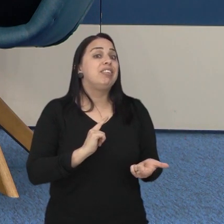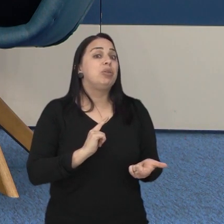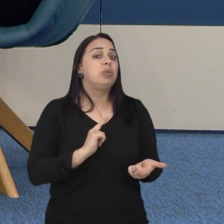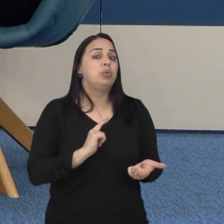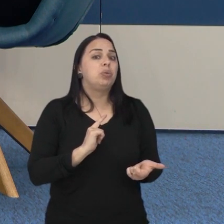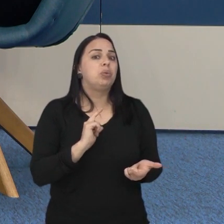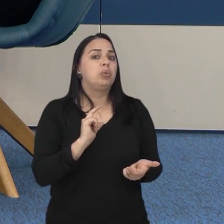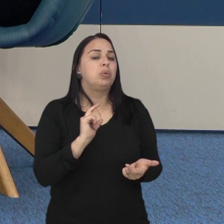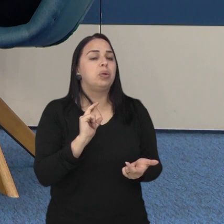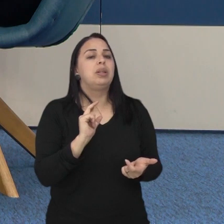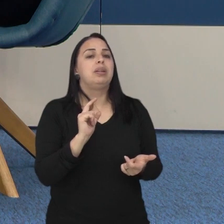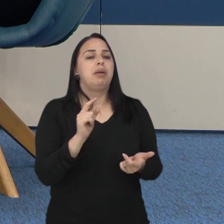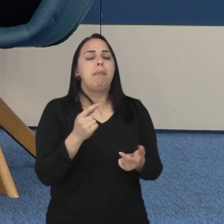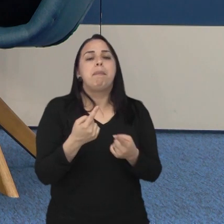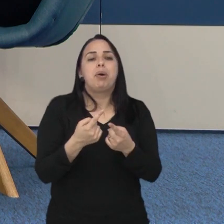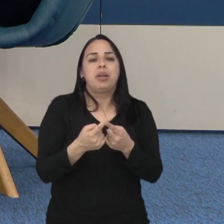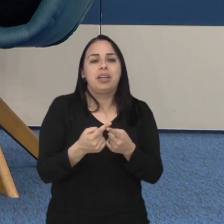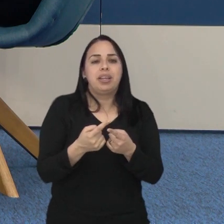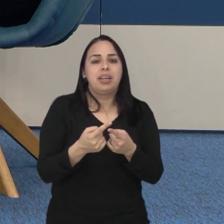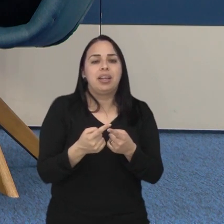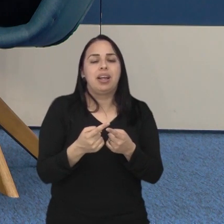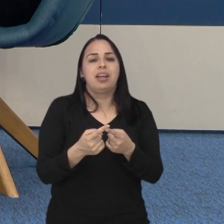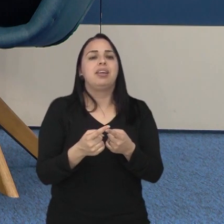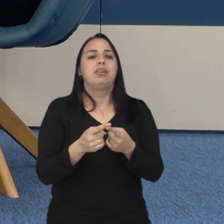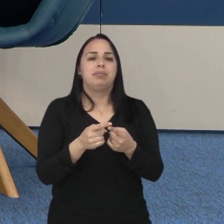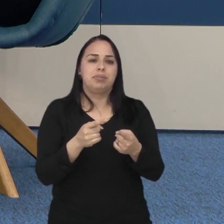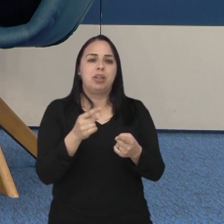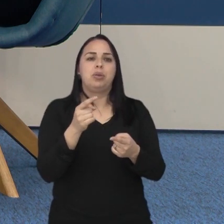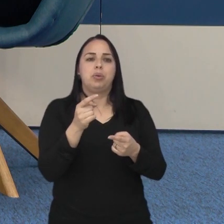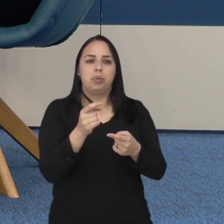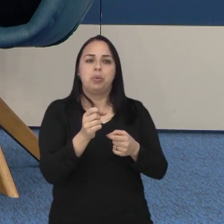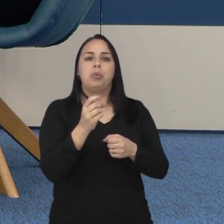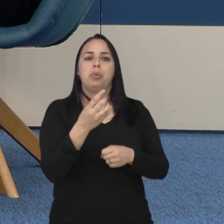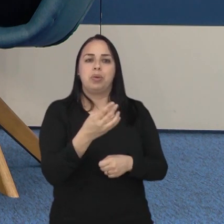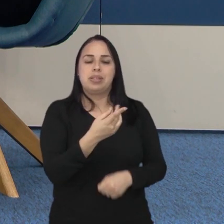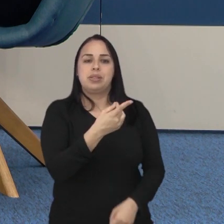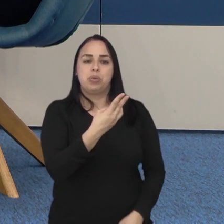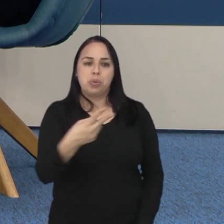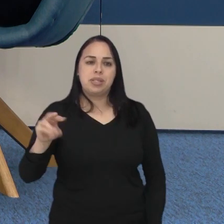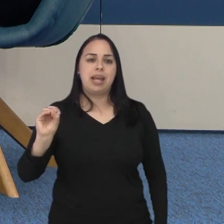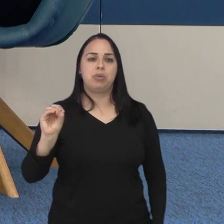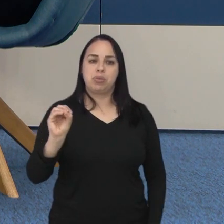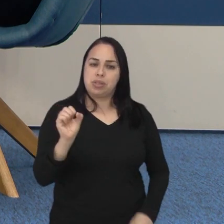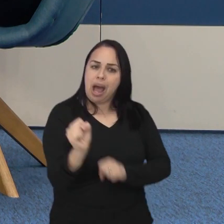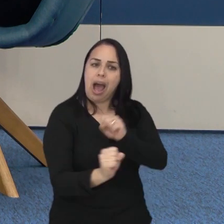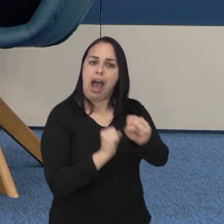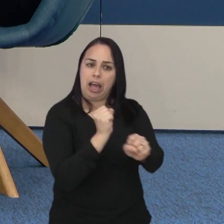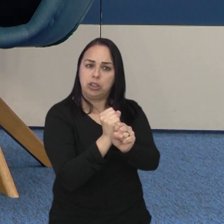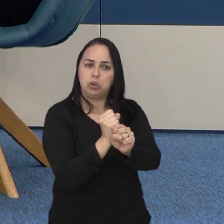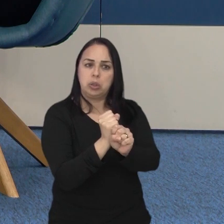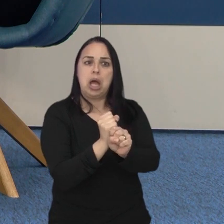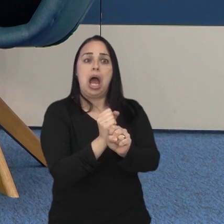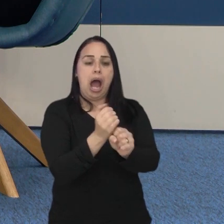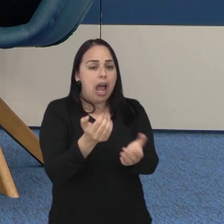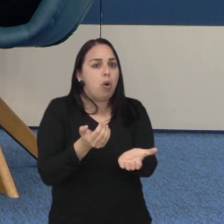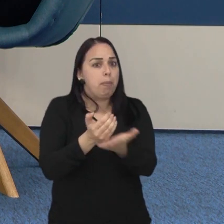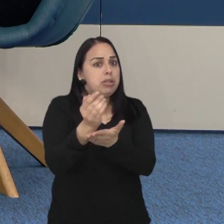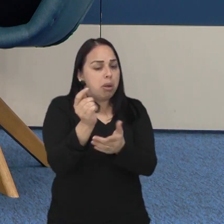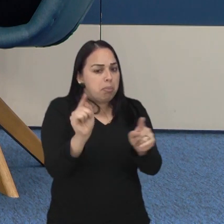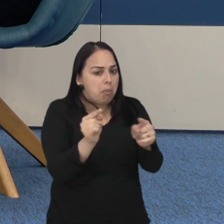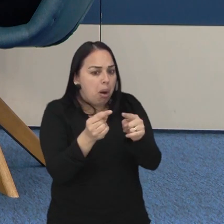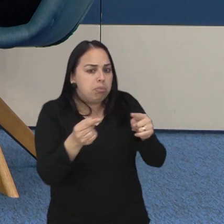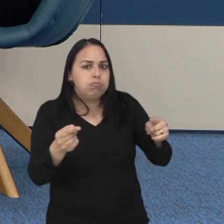a partir das comemorações do bicentenário de São José dos Campos. No